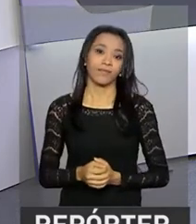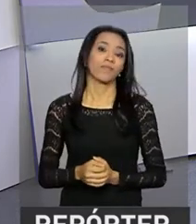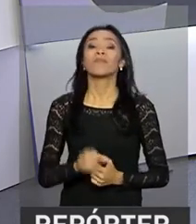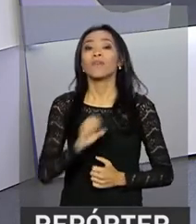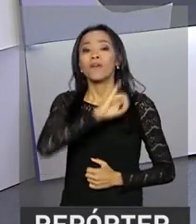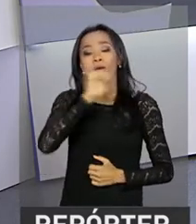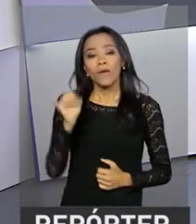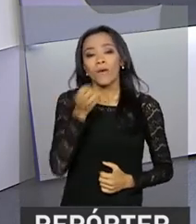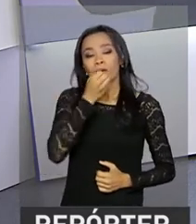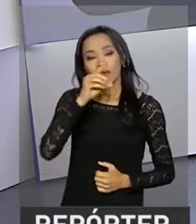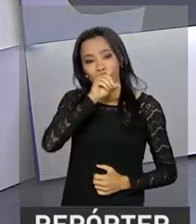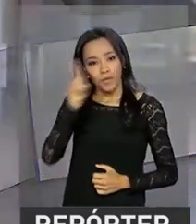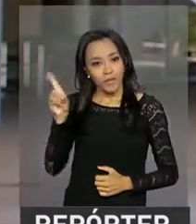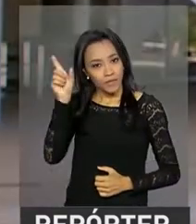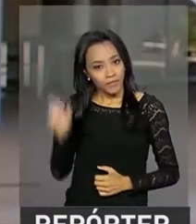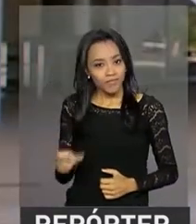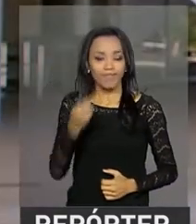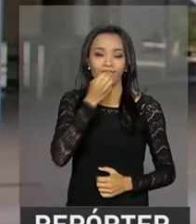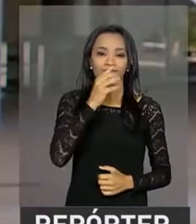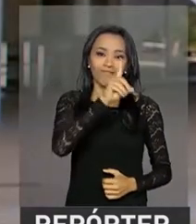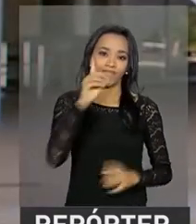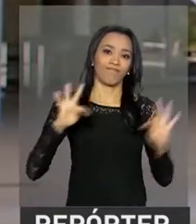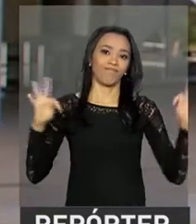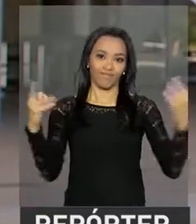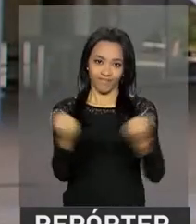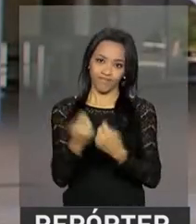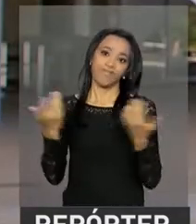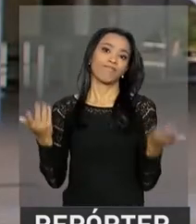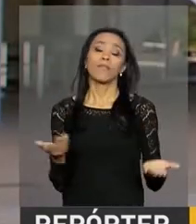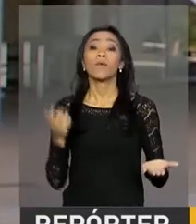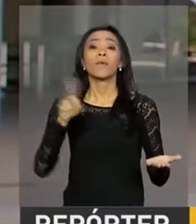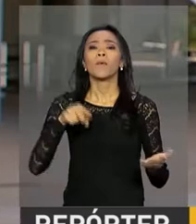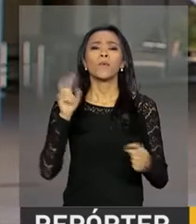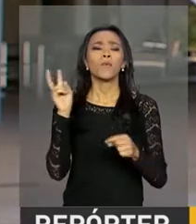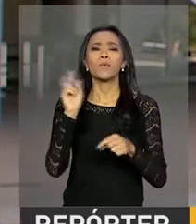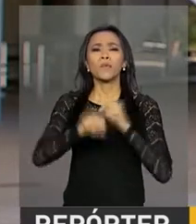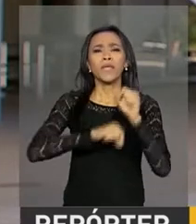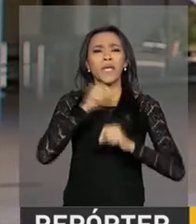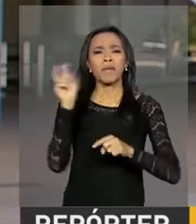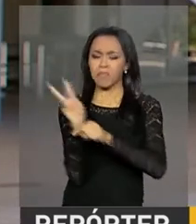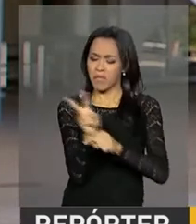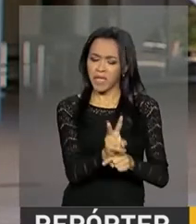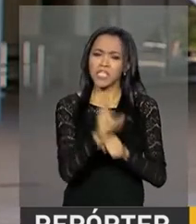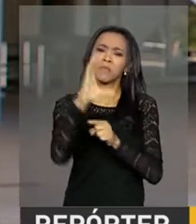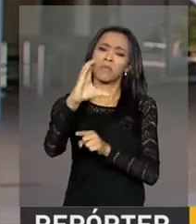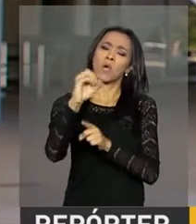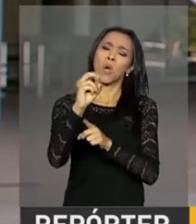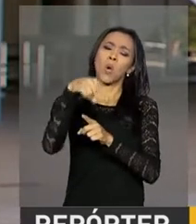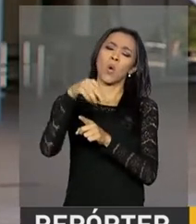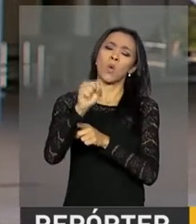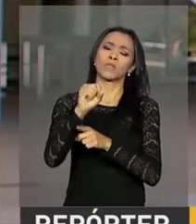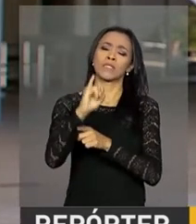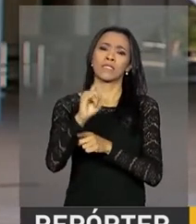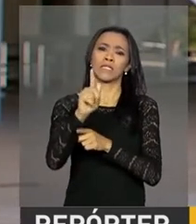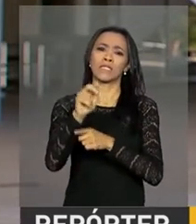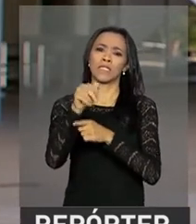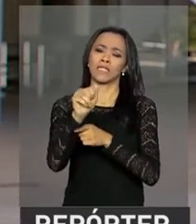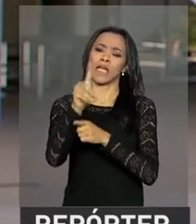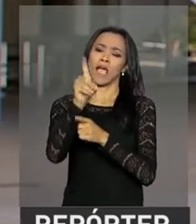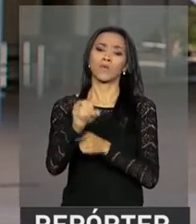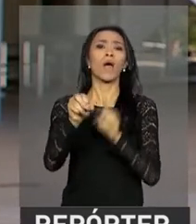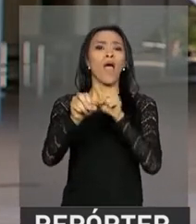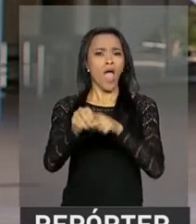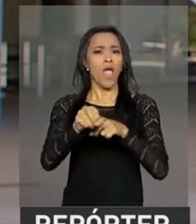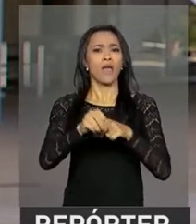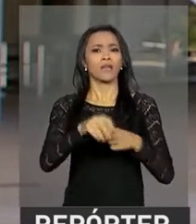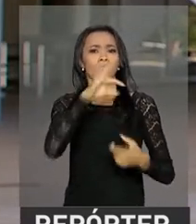bom dia para você também, bom dia a todos. É isso, olha, o empréstimo consignado é aquele empréstimo em que o desconto das parcelas ele é feito